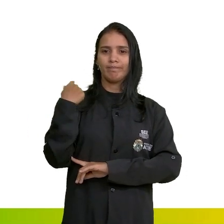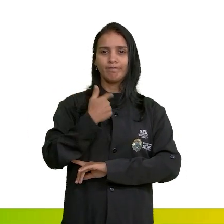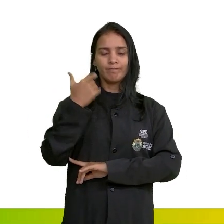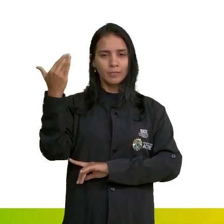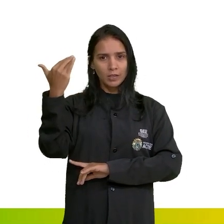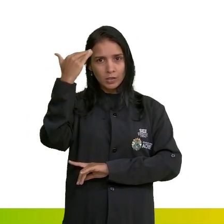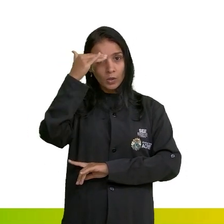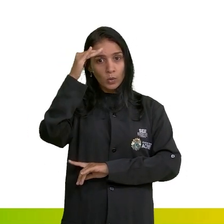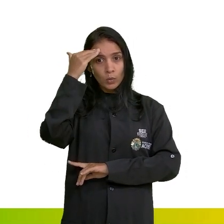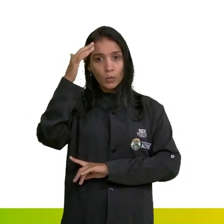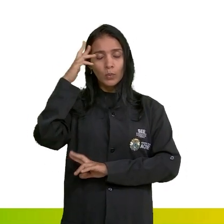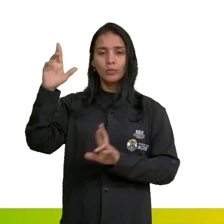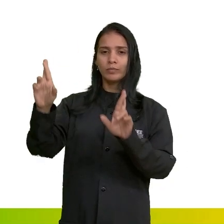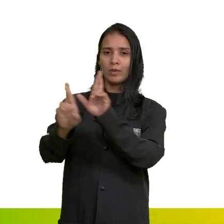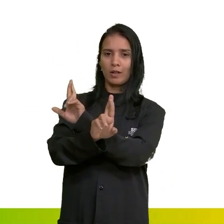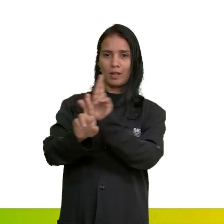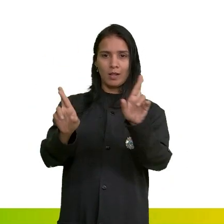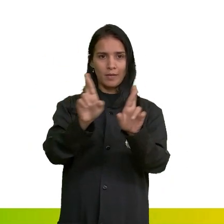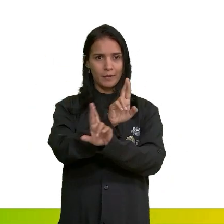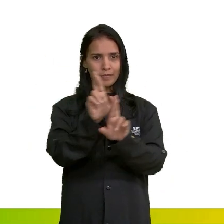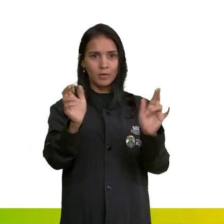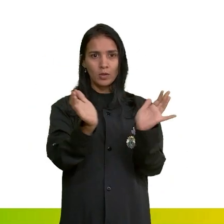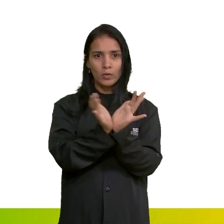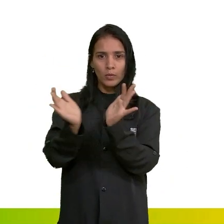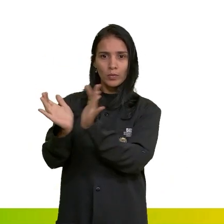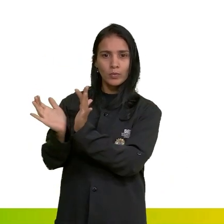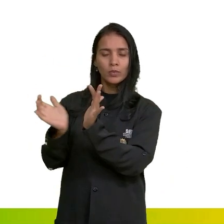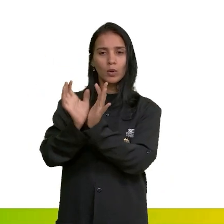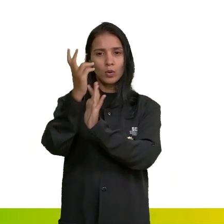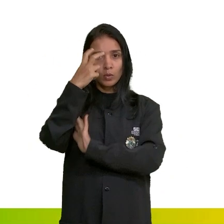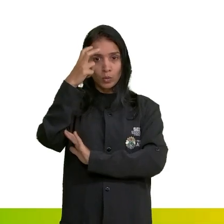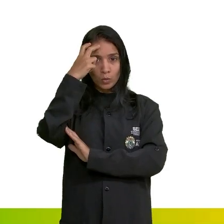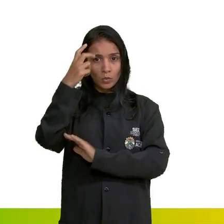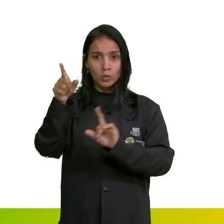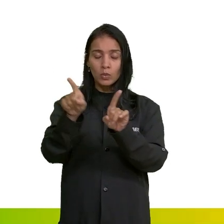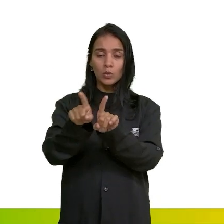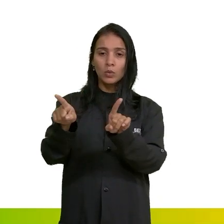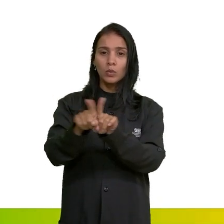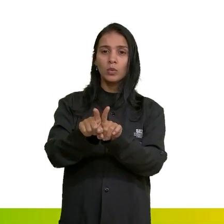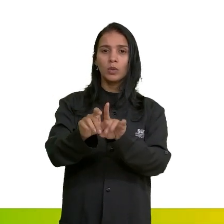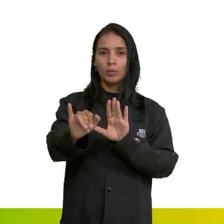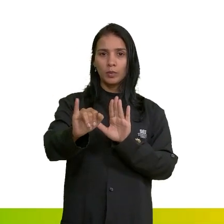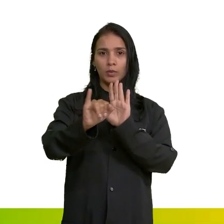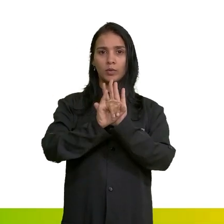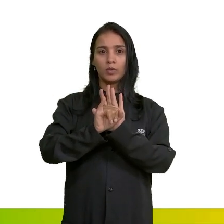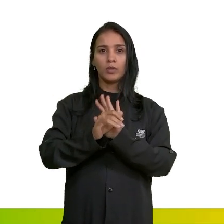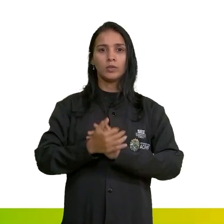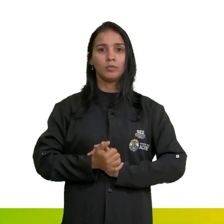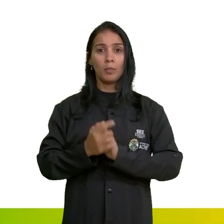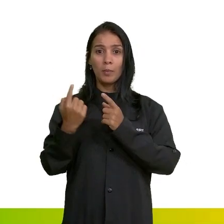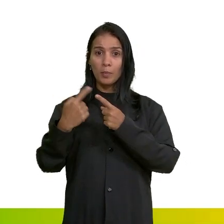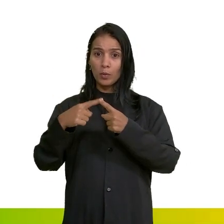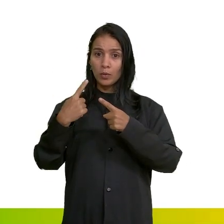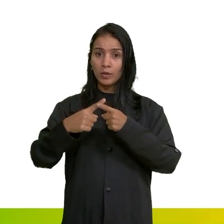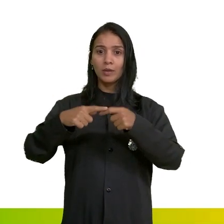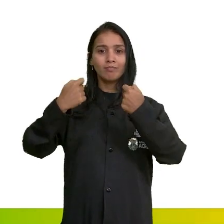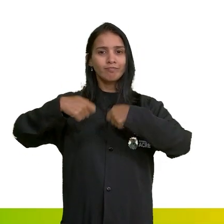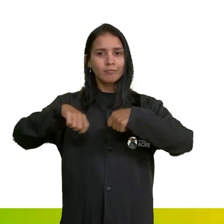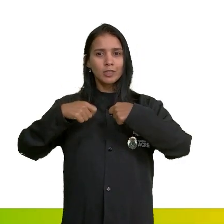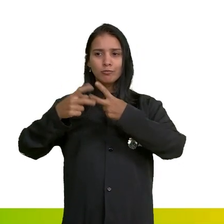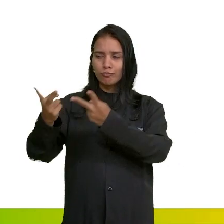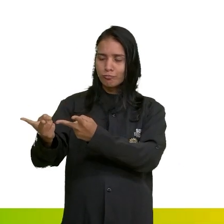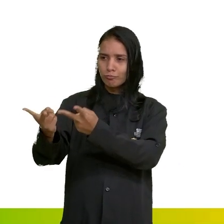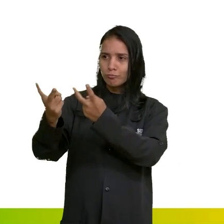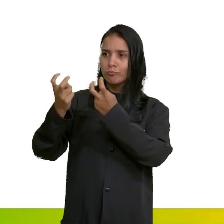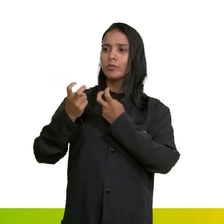diferentes culturas e identidades. Ele implica reconhecer o outro em sua diferença,